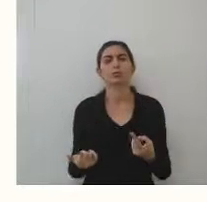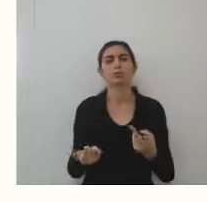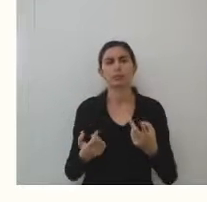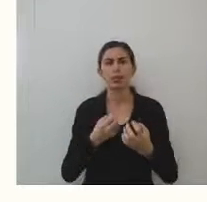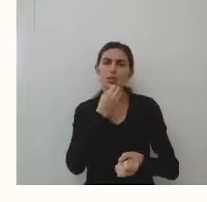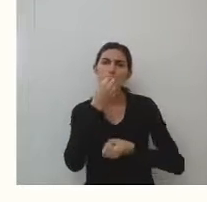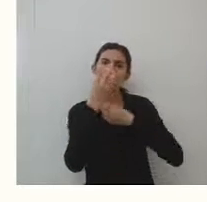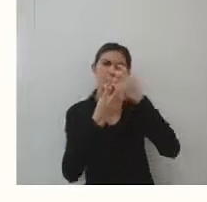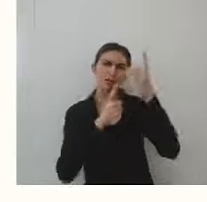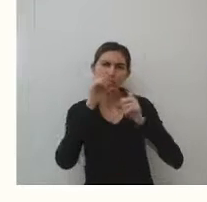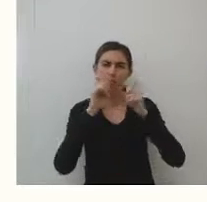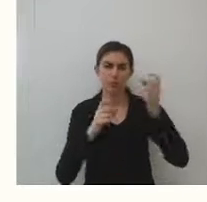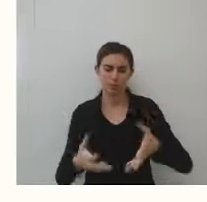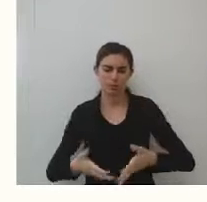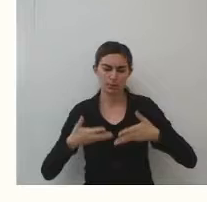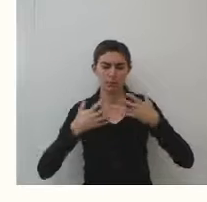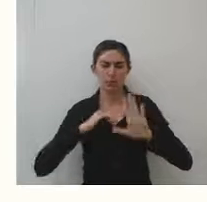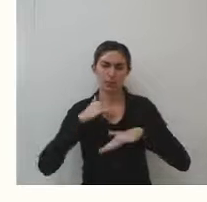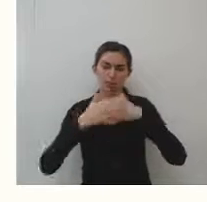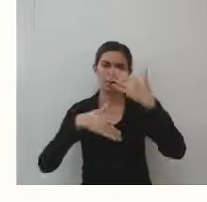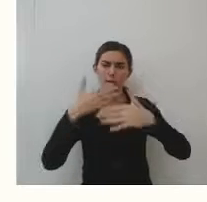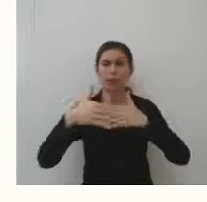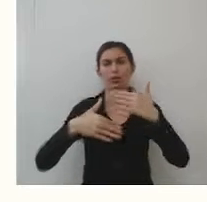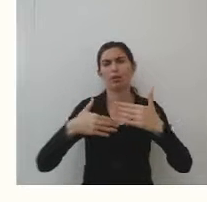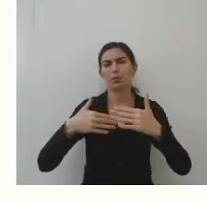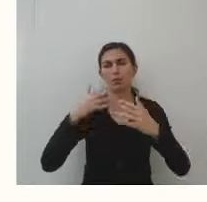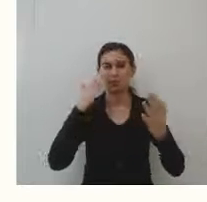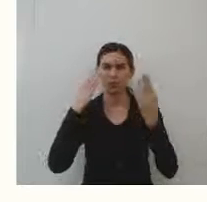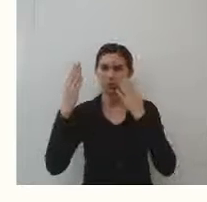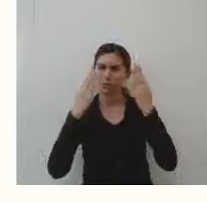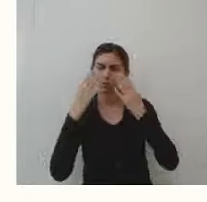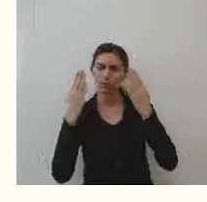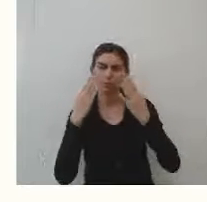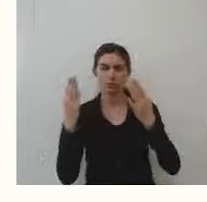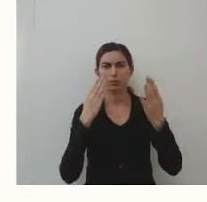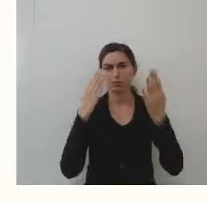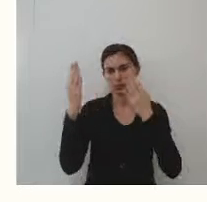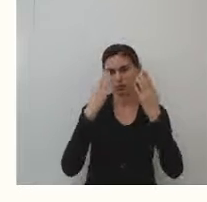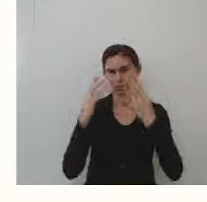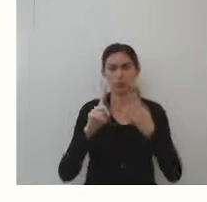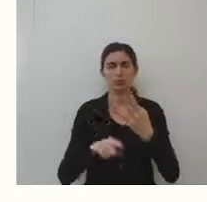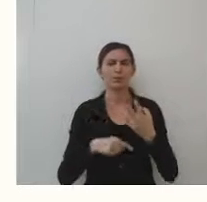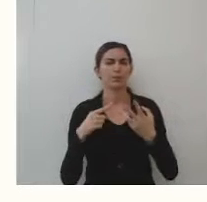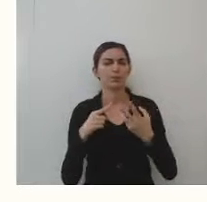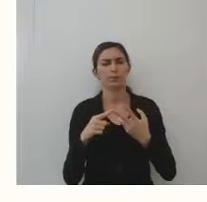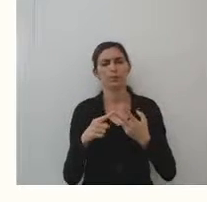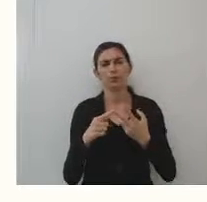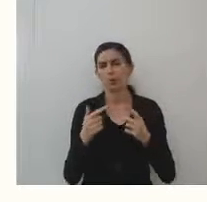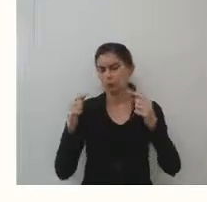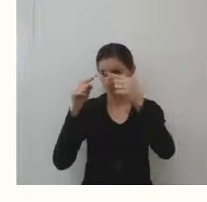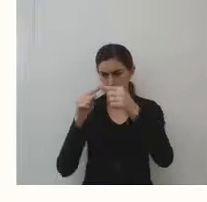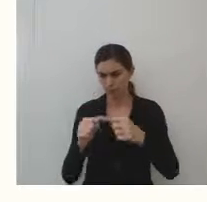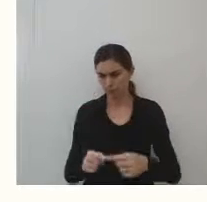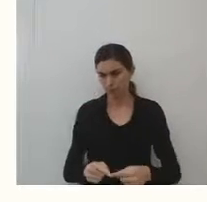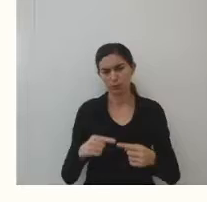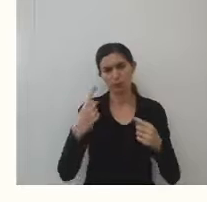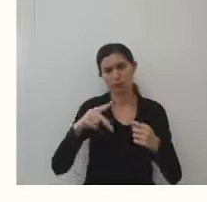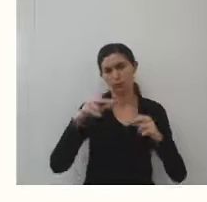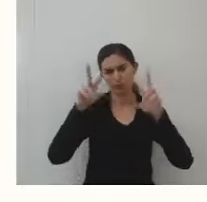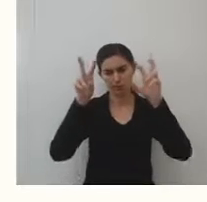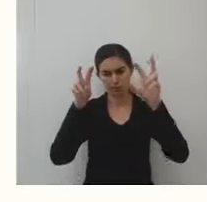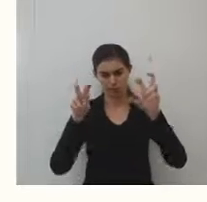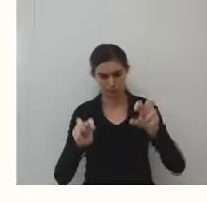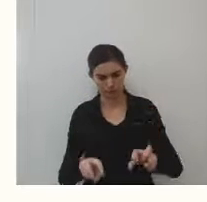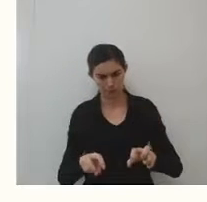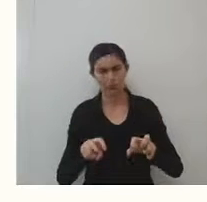A expressão estimula e desenvolve as atividades psíquicas de acordo com os seus